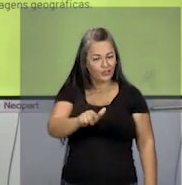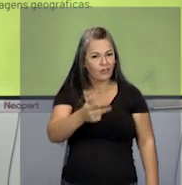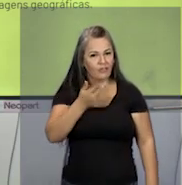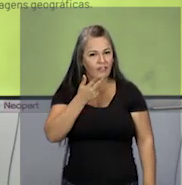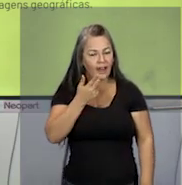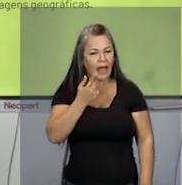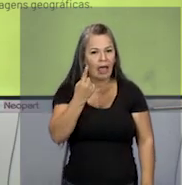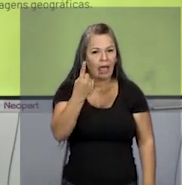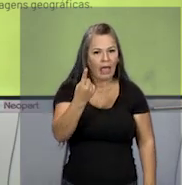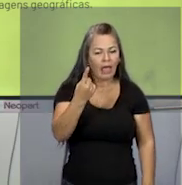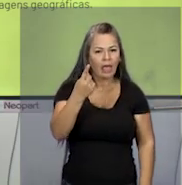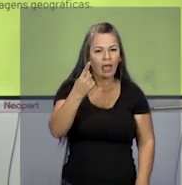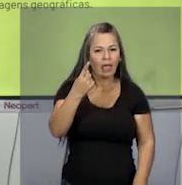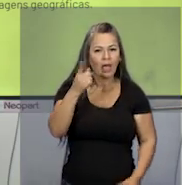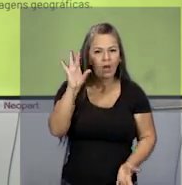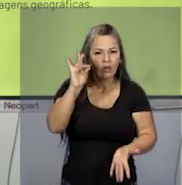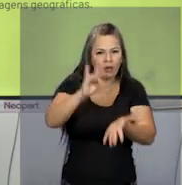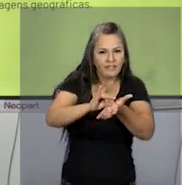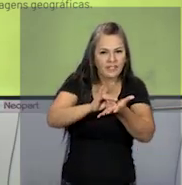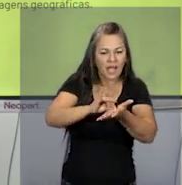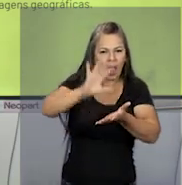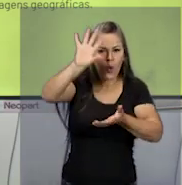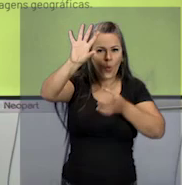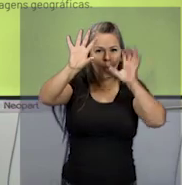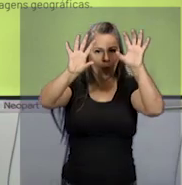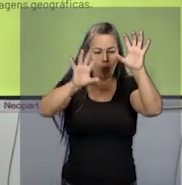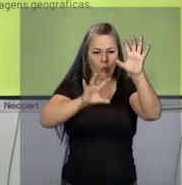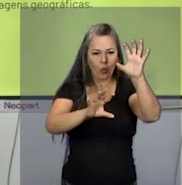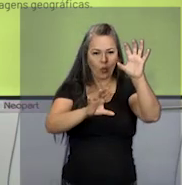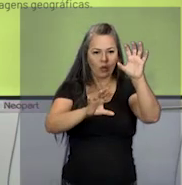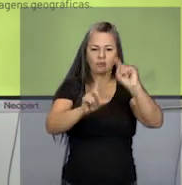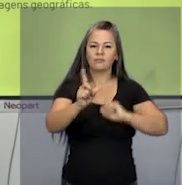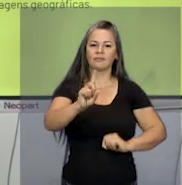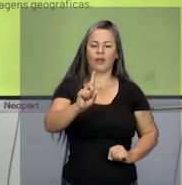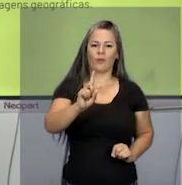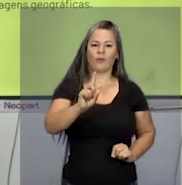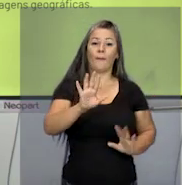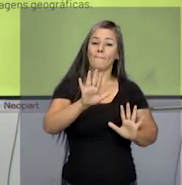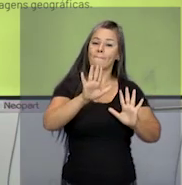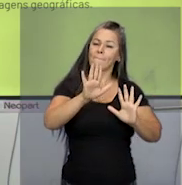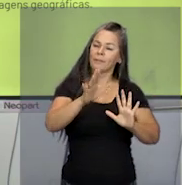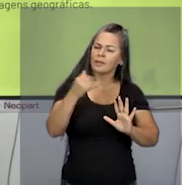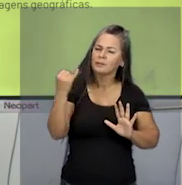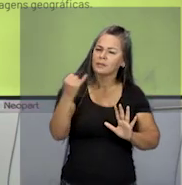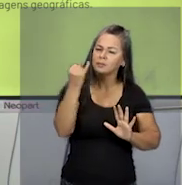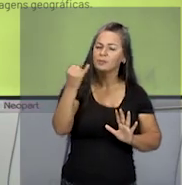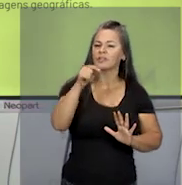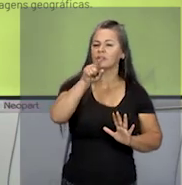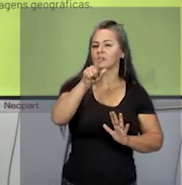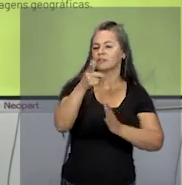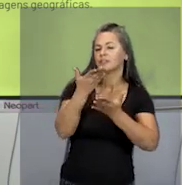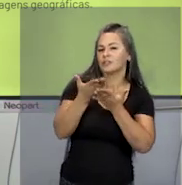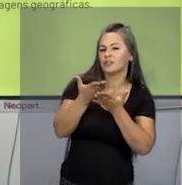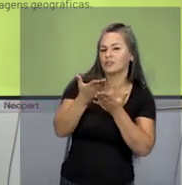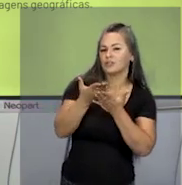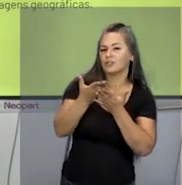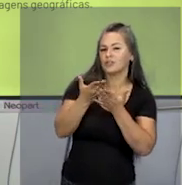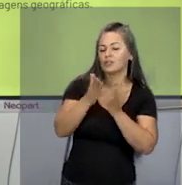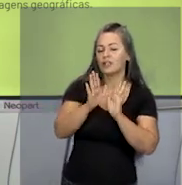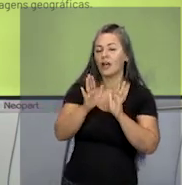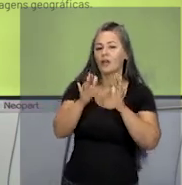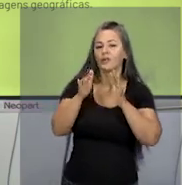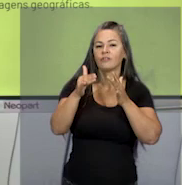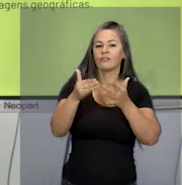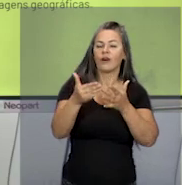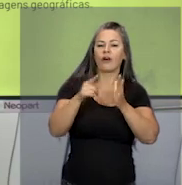é uma regionalização oficial, mas ela é muito útil para os estudos políticos, econômicos, sociais e ambientais do